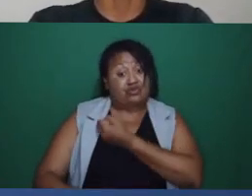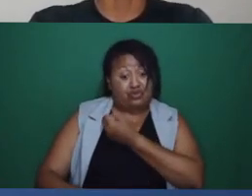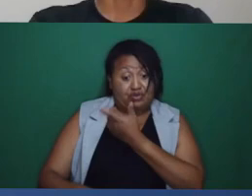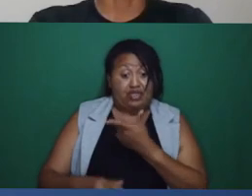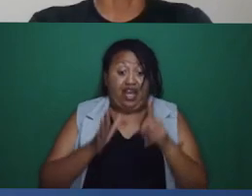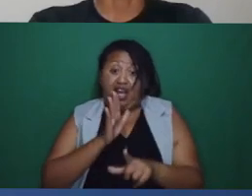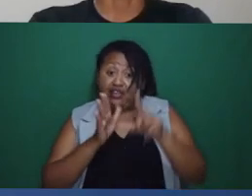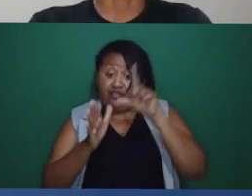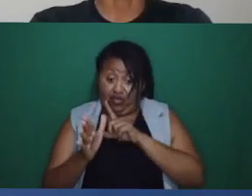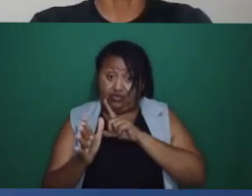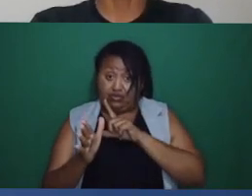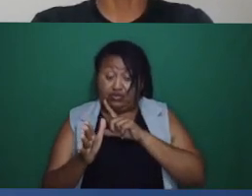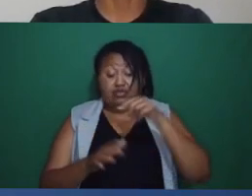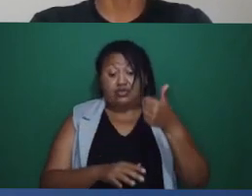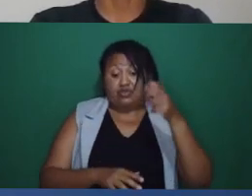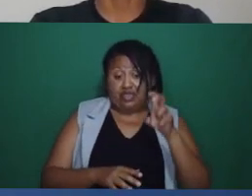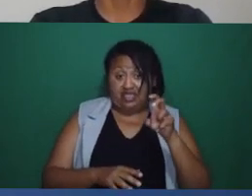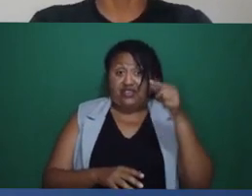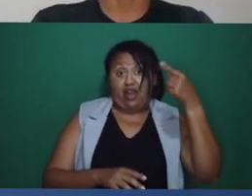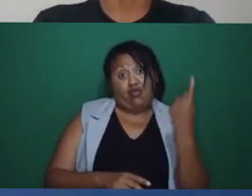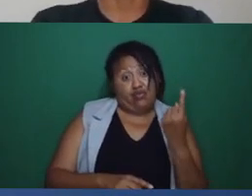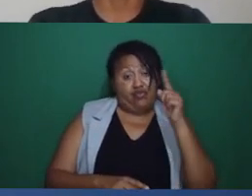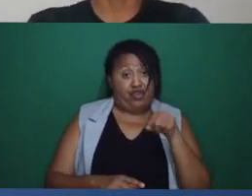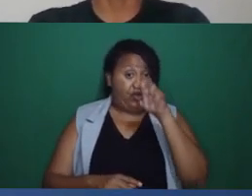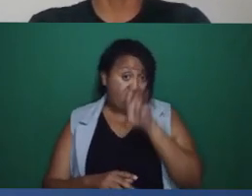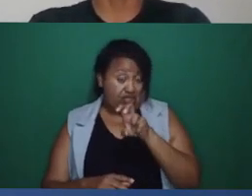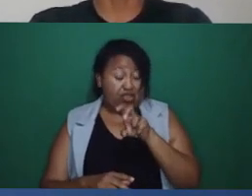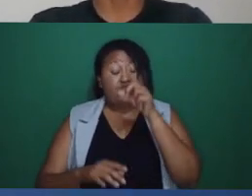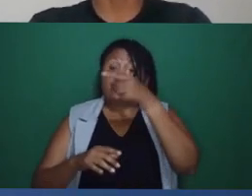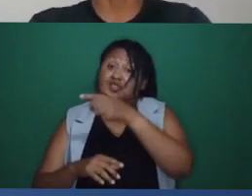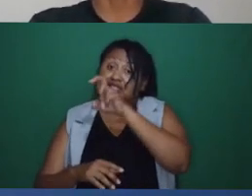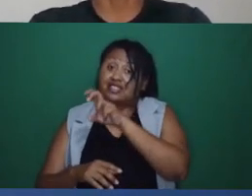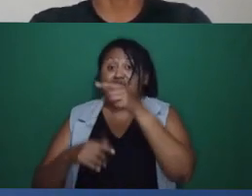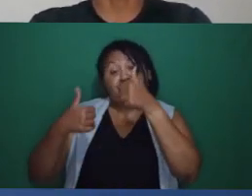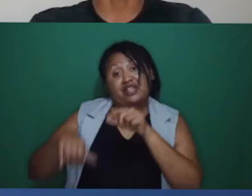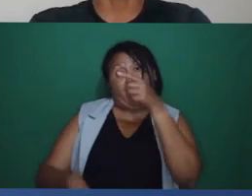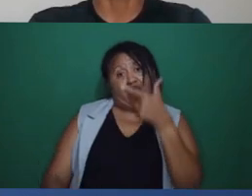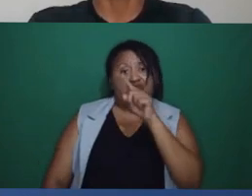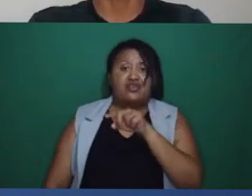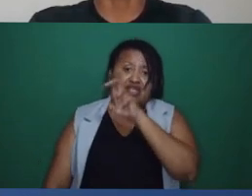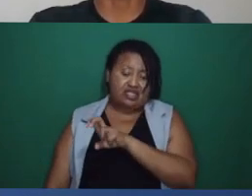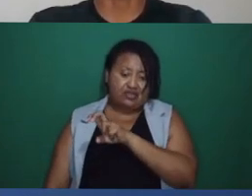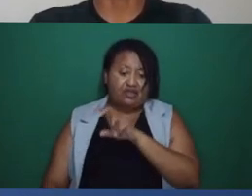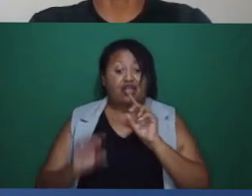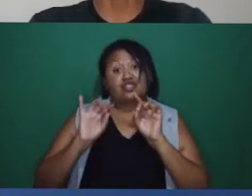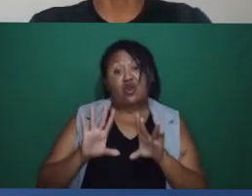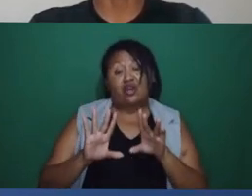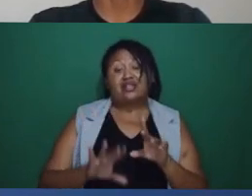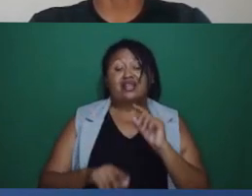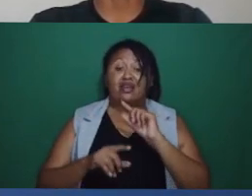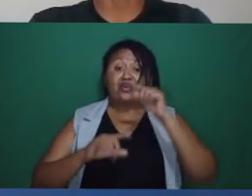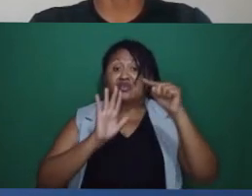volta uma casa no 15 fica 1,5 no 25 fica 2,5 Só que os sinais